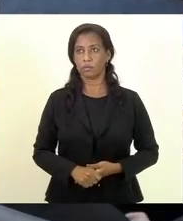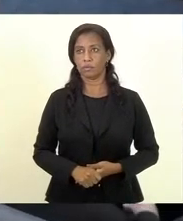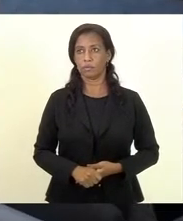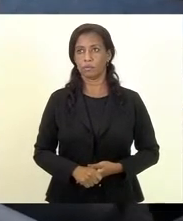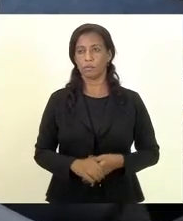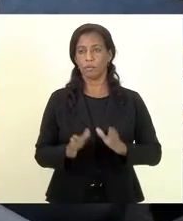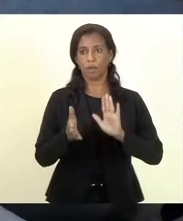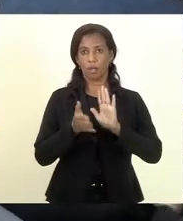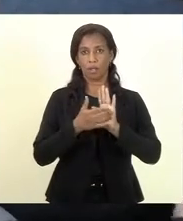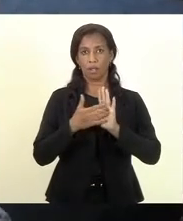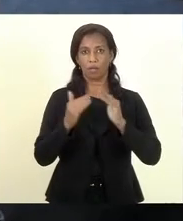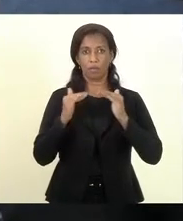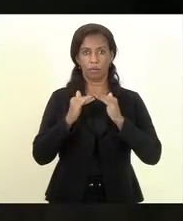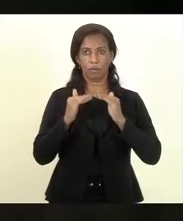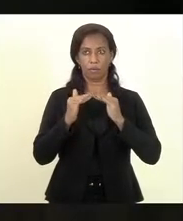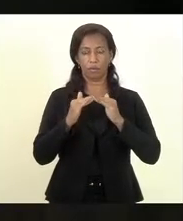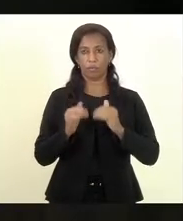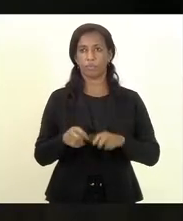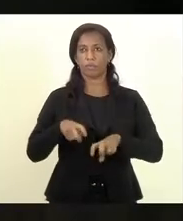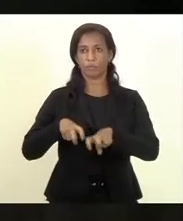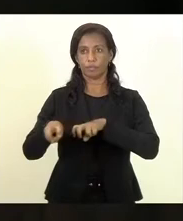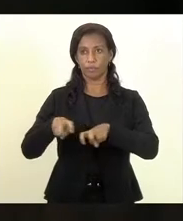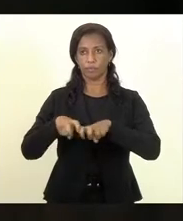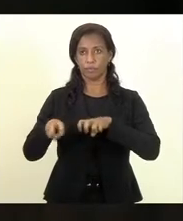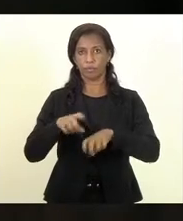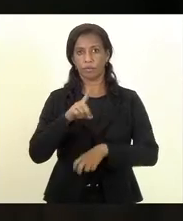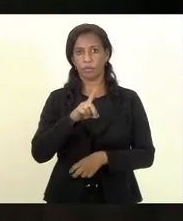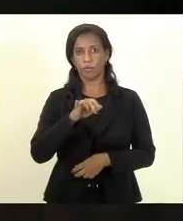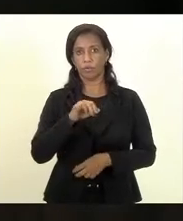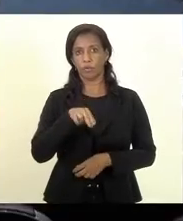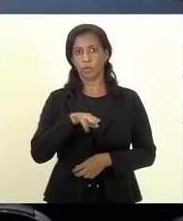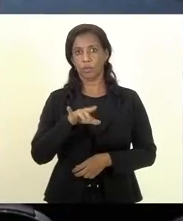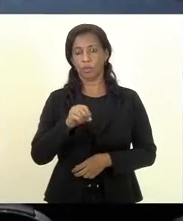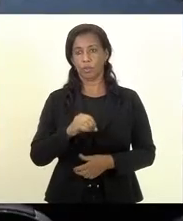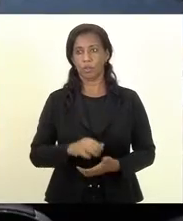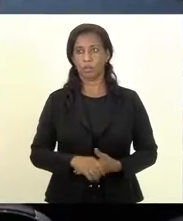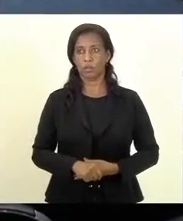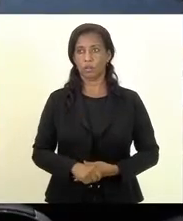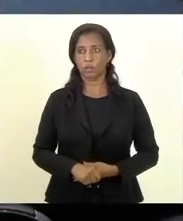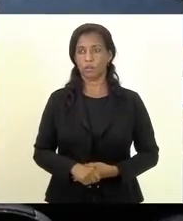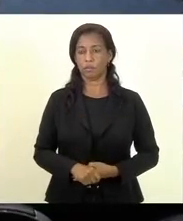Parecer favorável. Pela Comissão de Transporte, deputado Dionísio Lins.